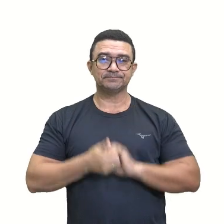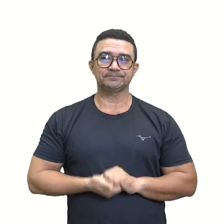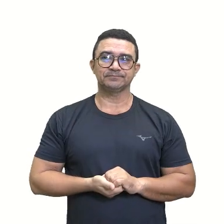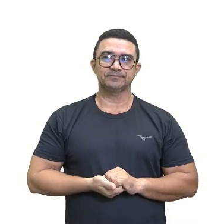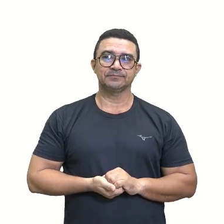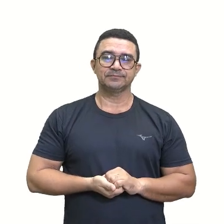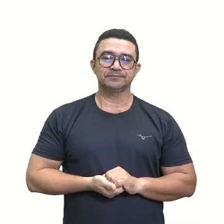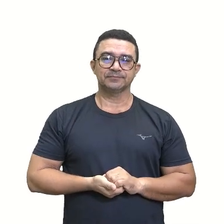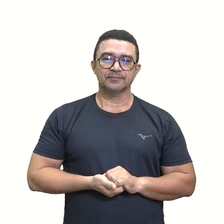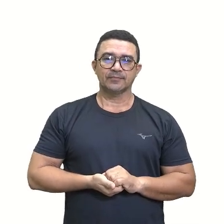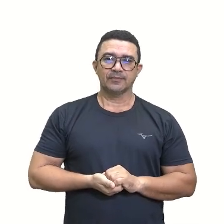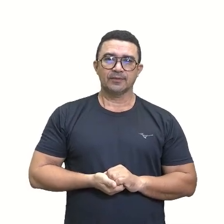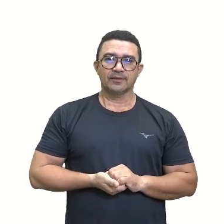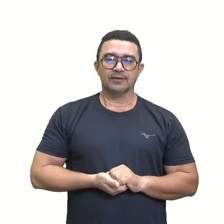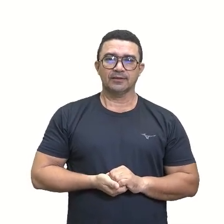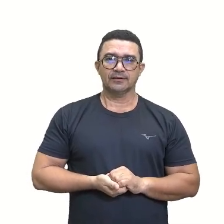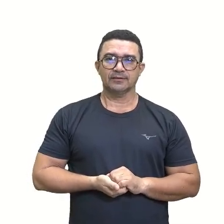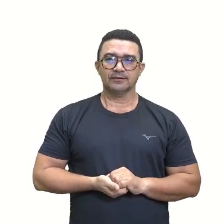nós temos